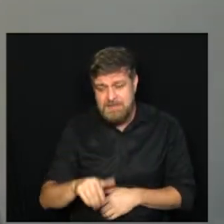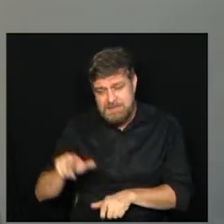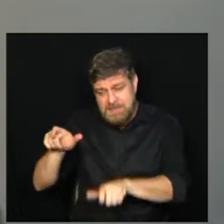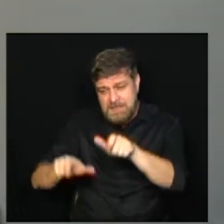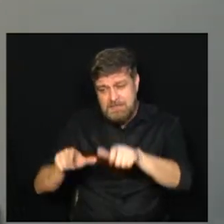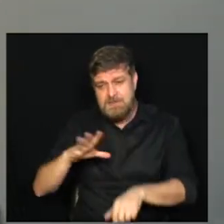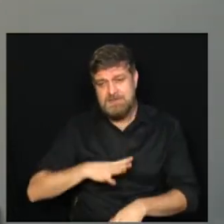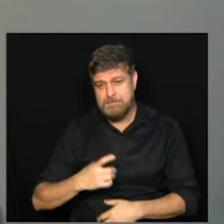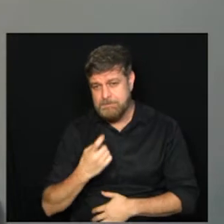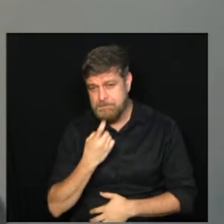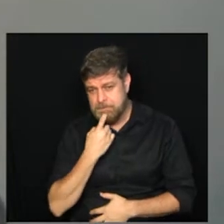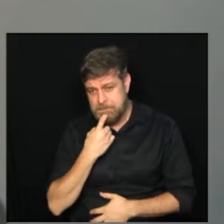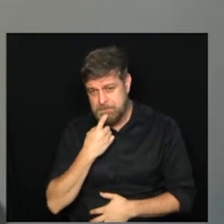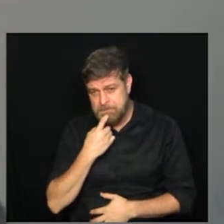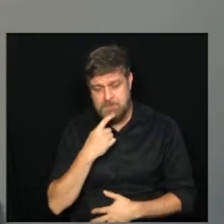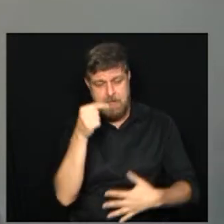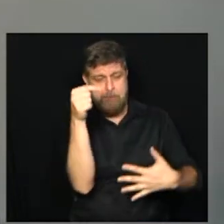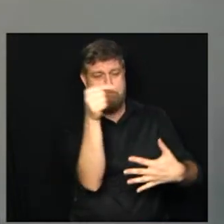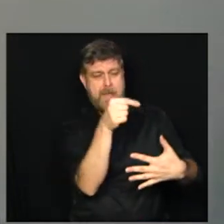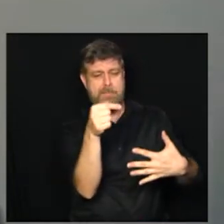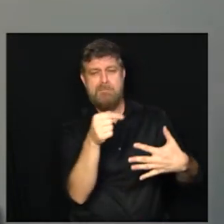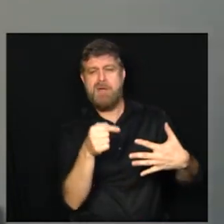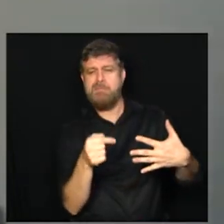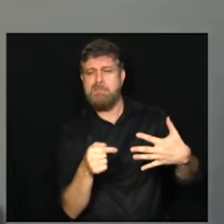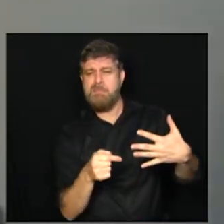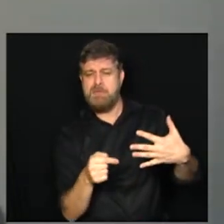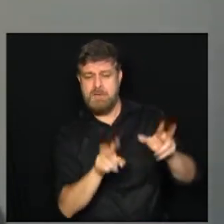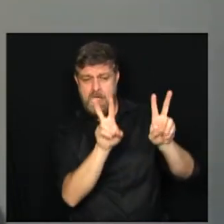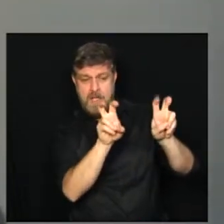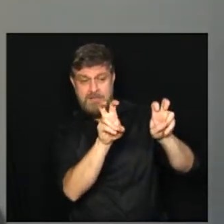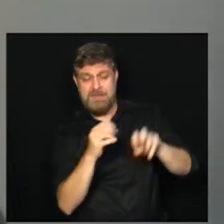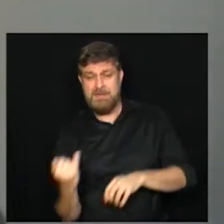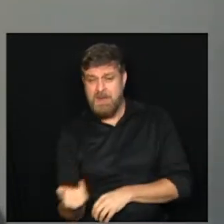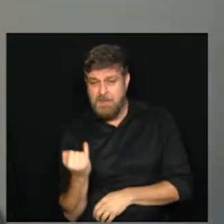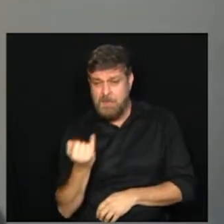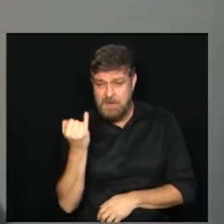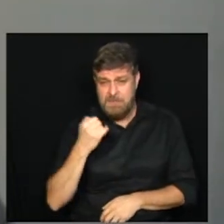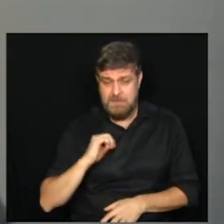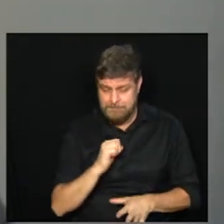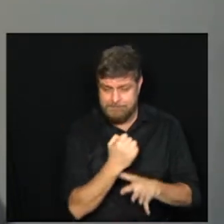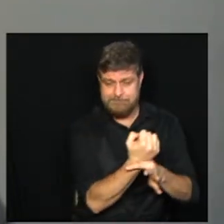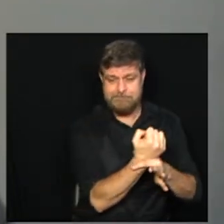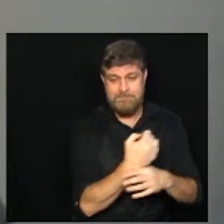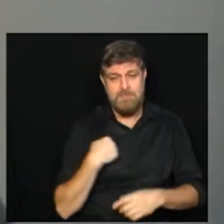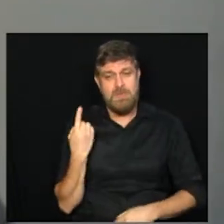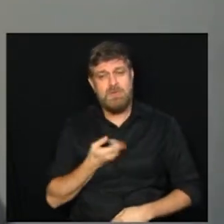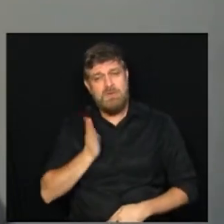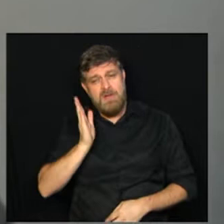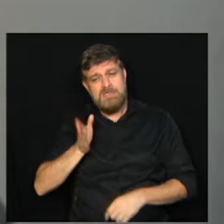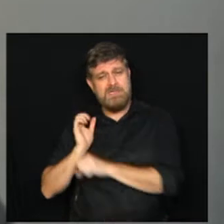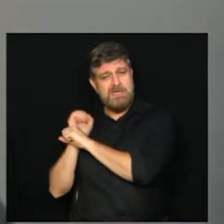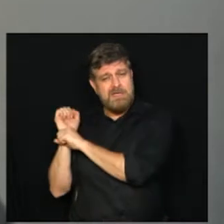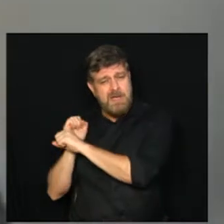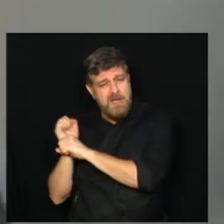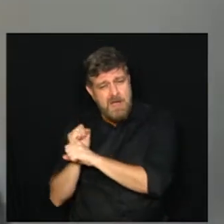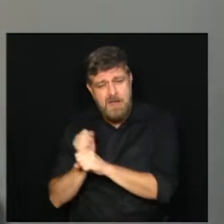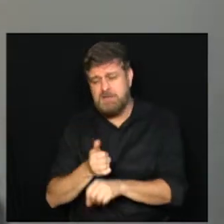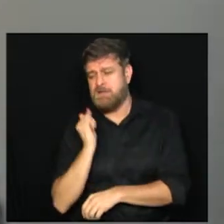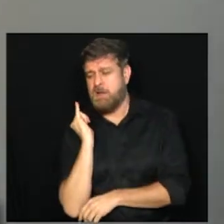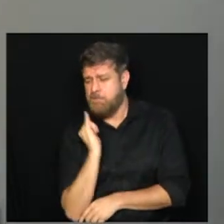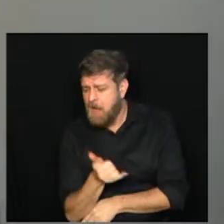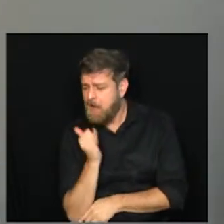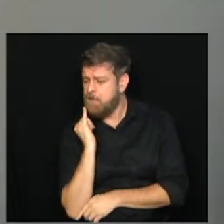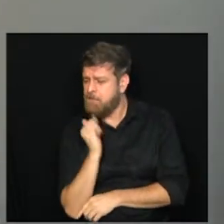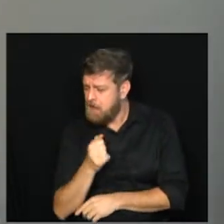são muito importantes para garantir aquilo que a gente vem há anos, né? Dizendo e brigando, né?